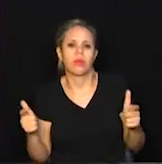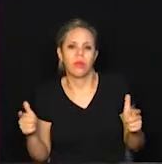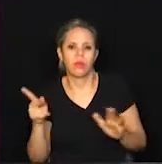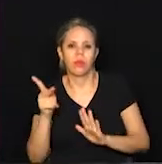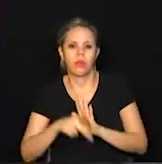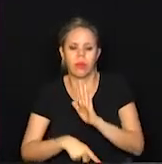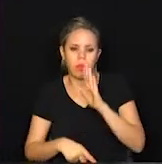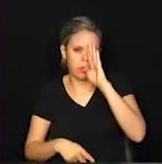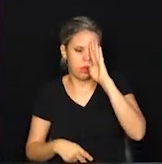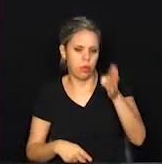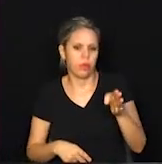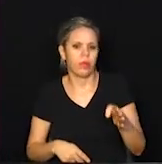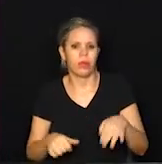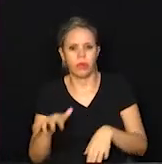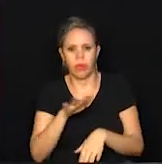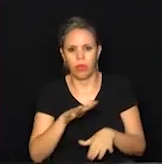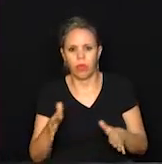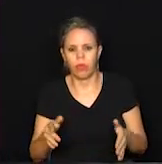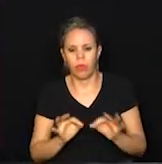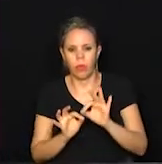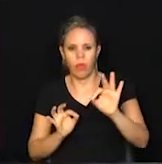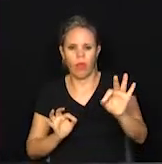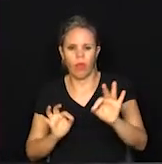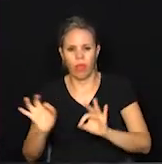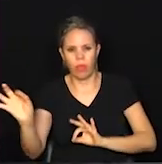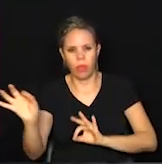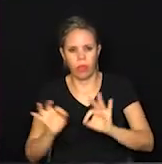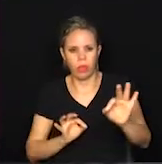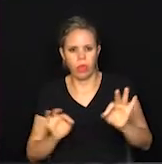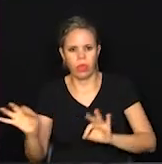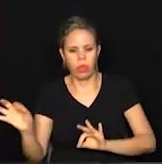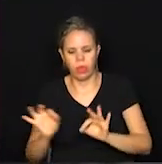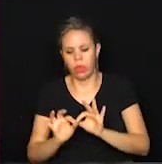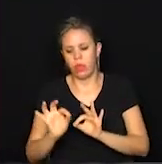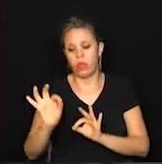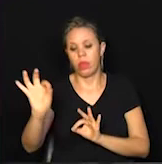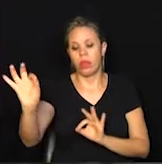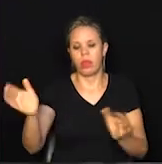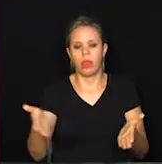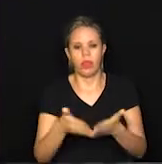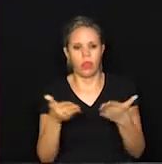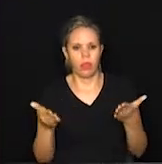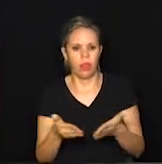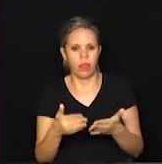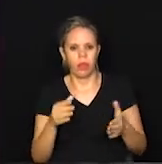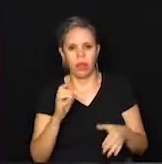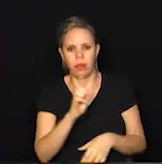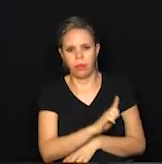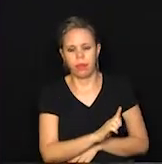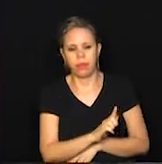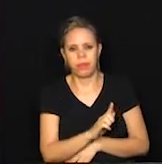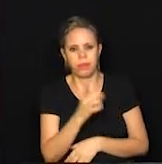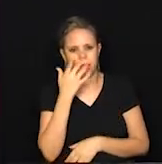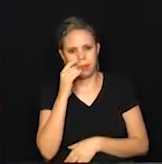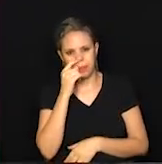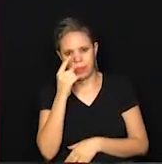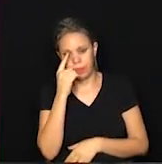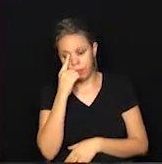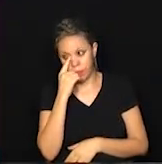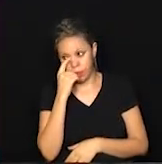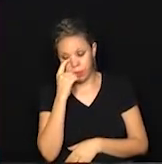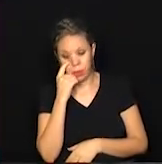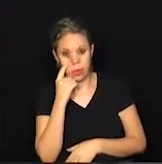projetos, principalmente para as áreas mais longes, né, assim, para as áreas mais periféricas, Campo Grande, Ouro Verde,